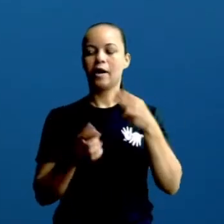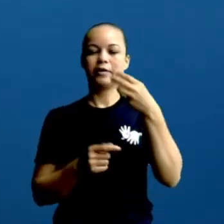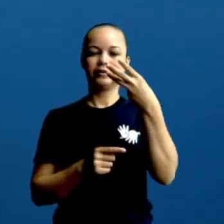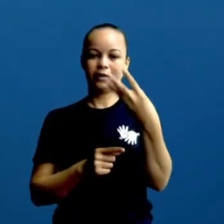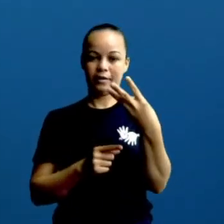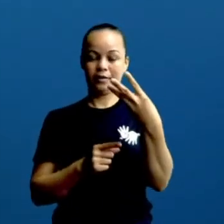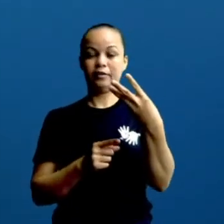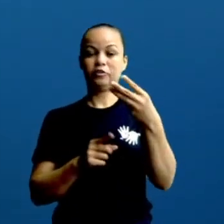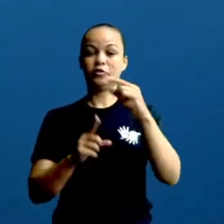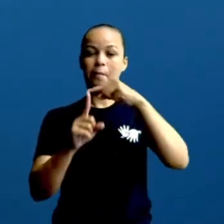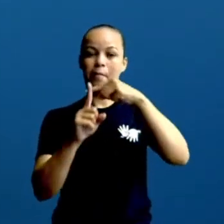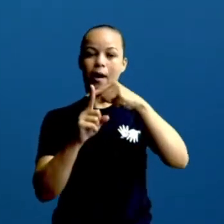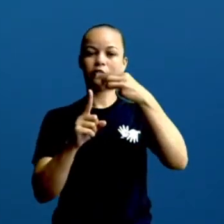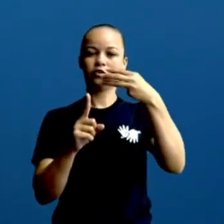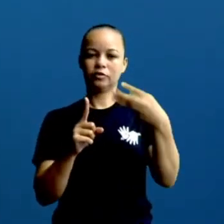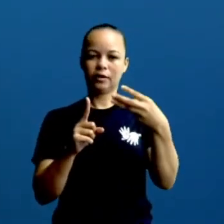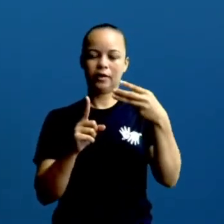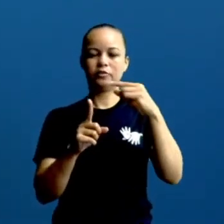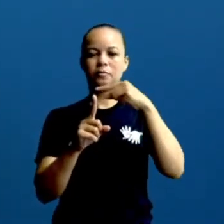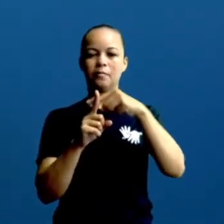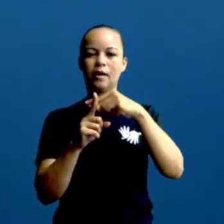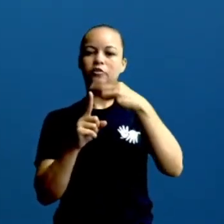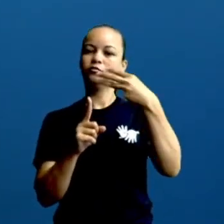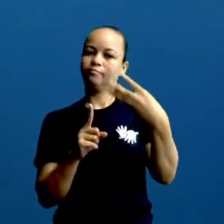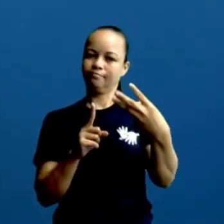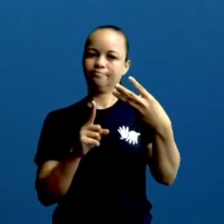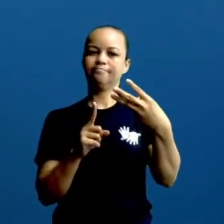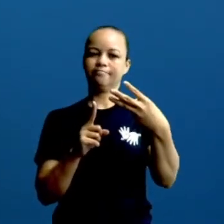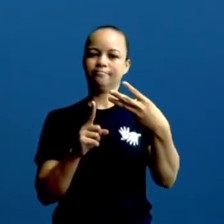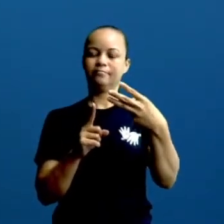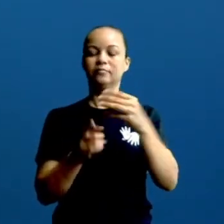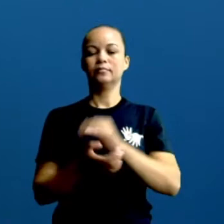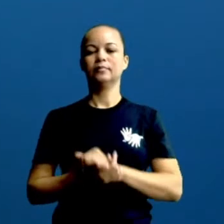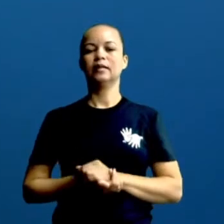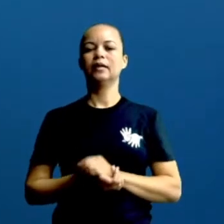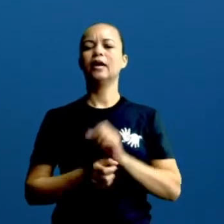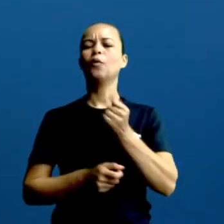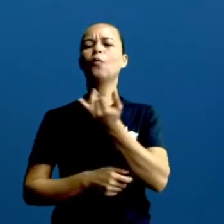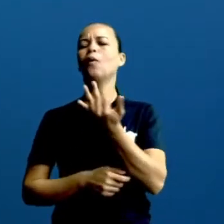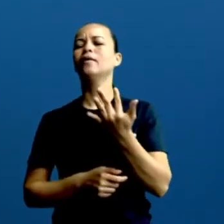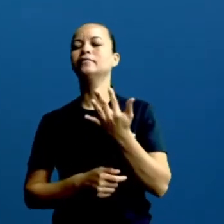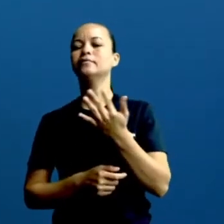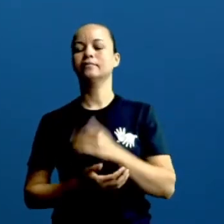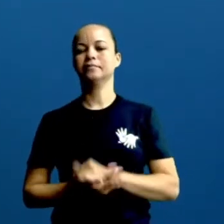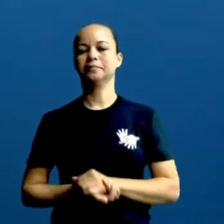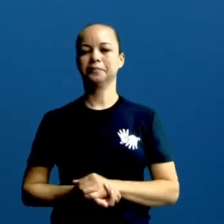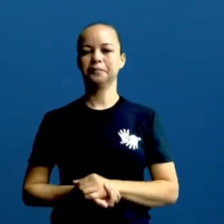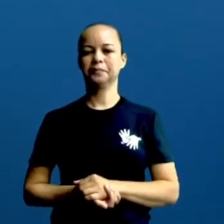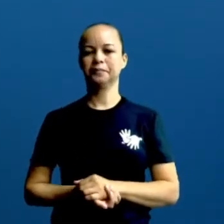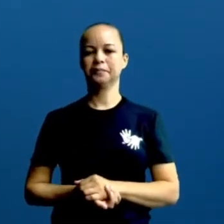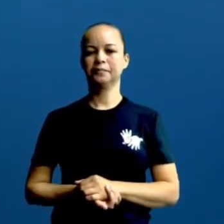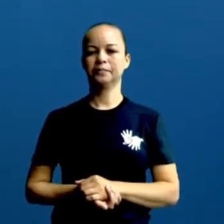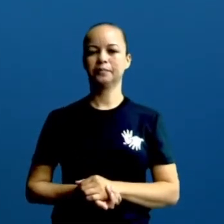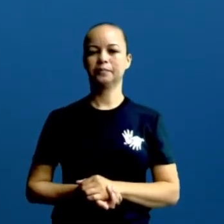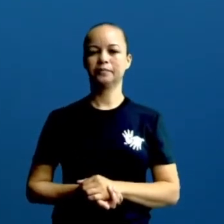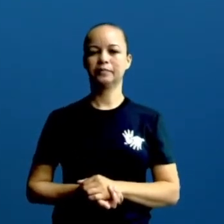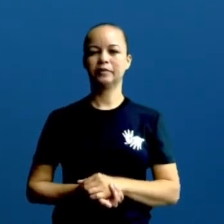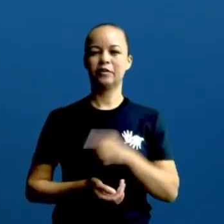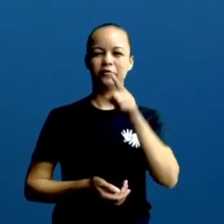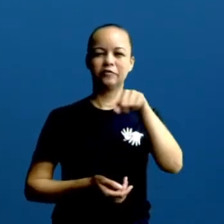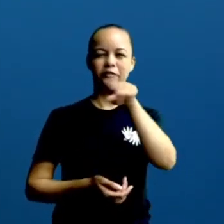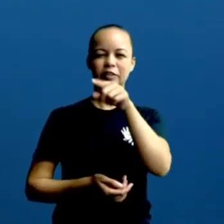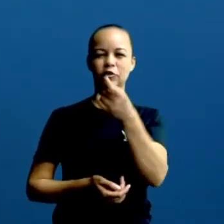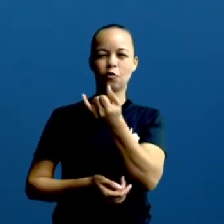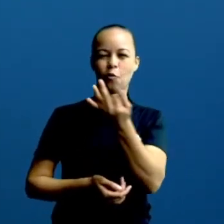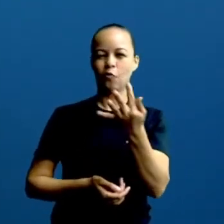é 3 + 3 + 3 que é quanto eu vou